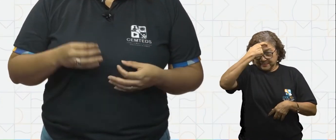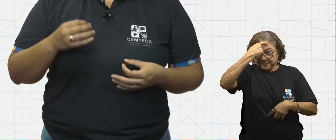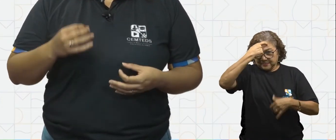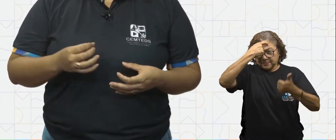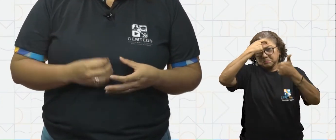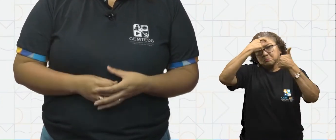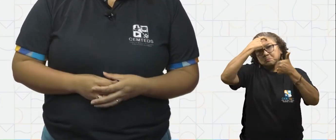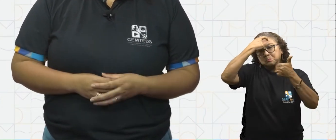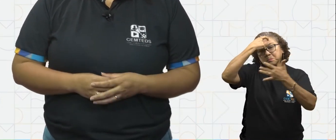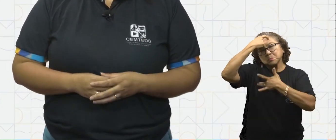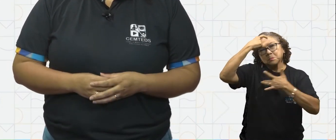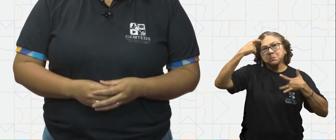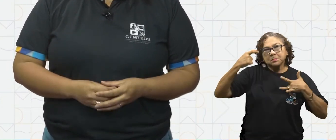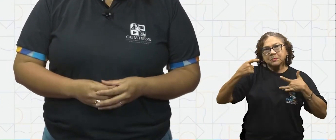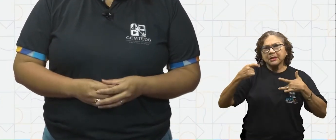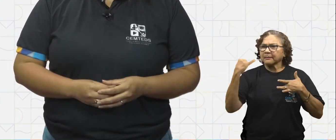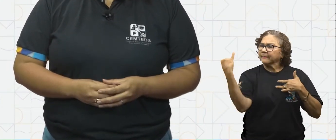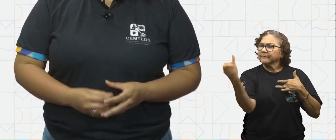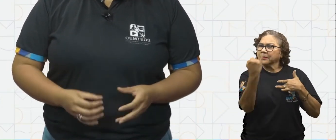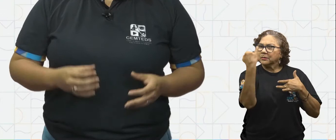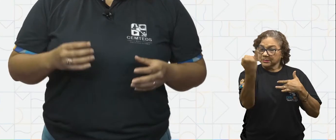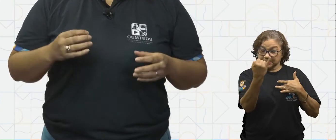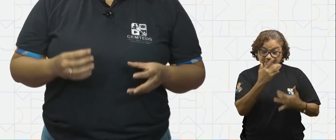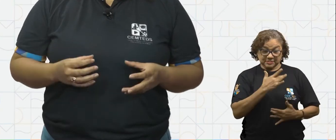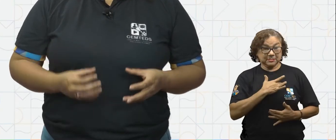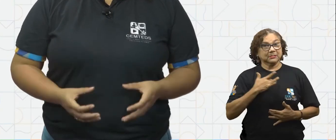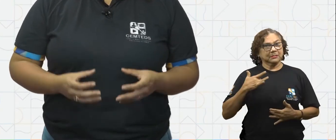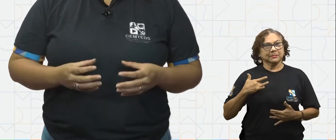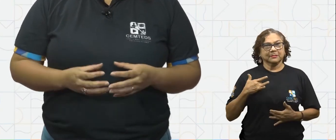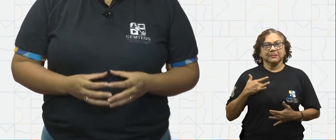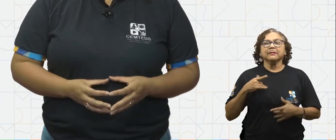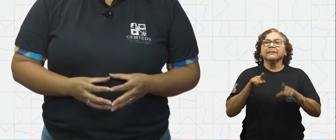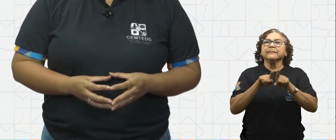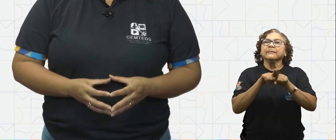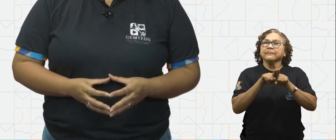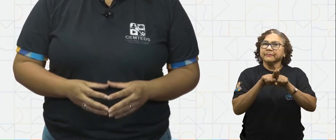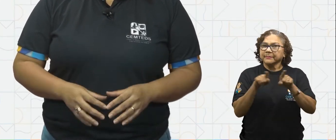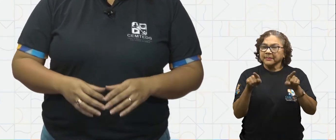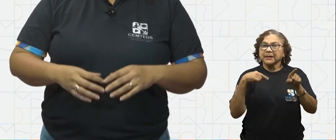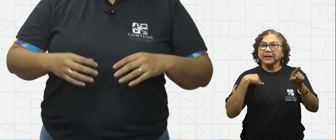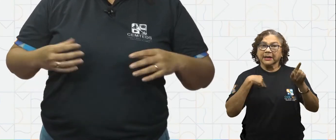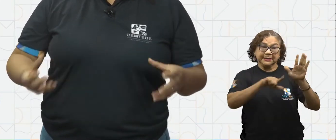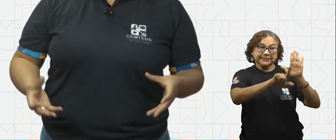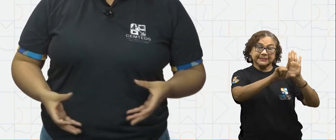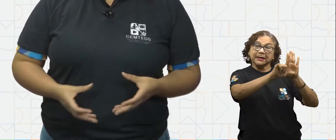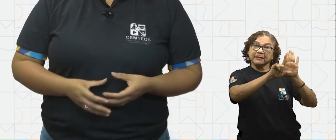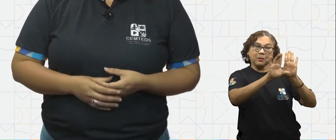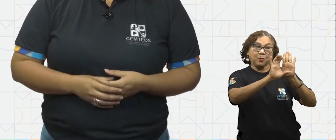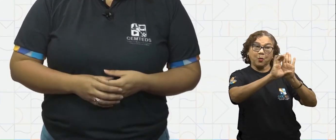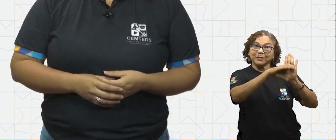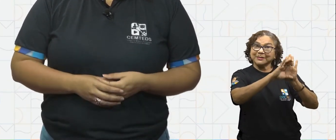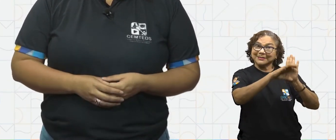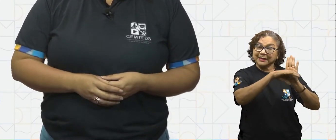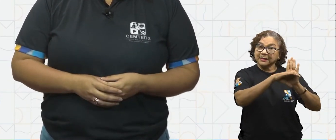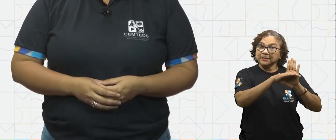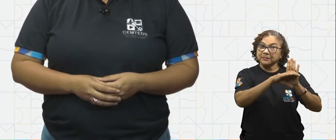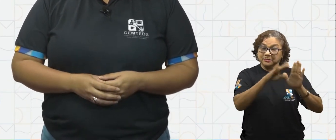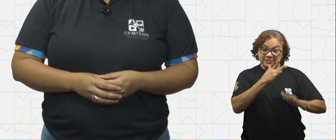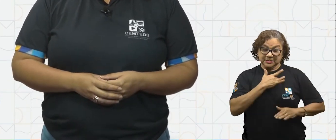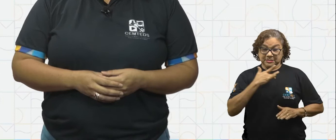social são necessários para a saúde? Por isso, o conceito de saúde é muito amplo,